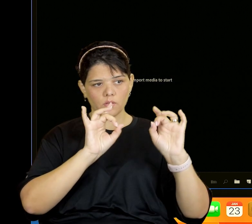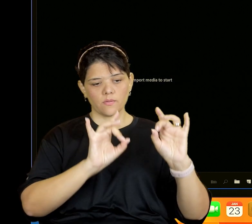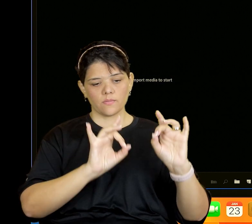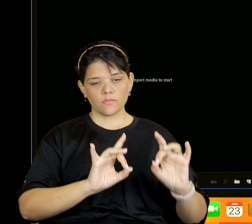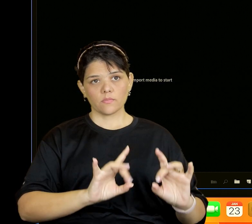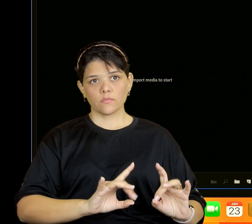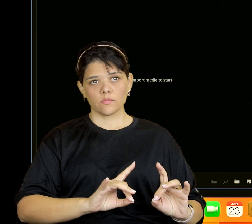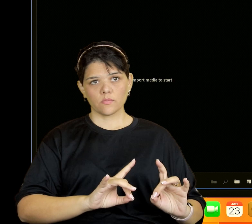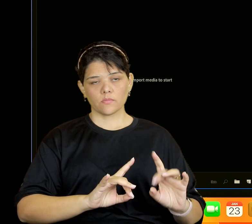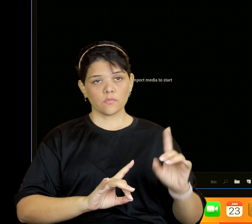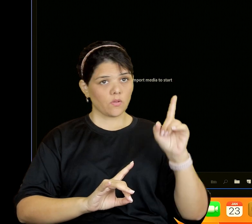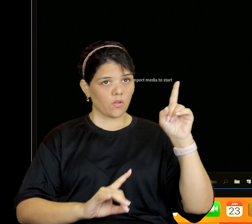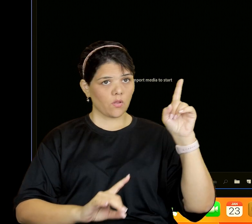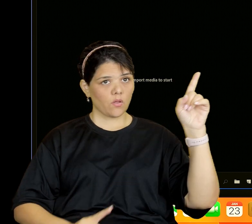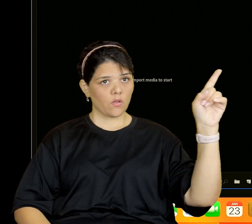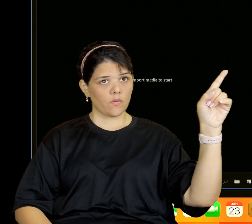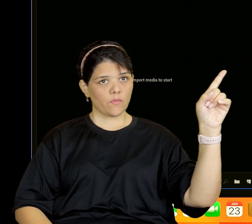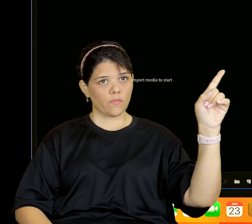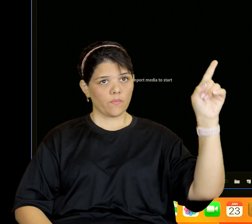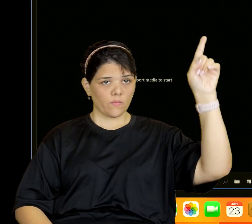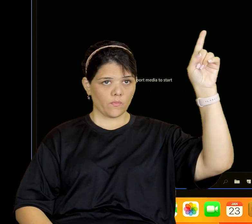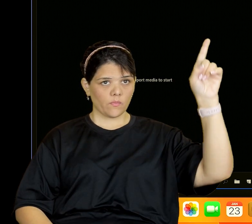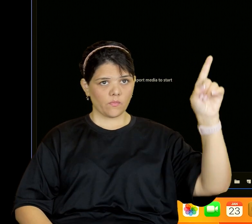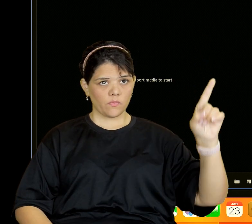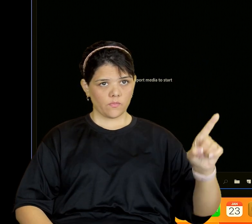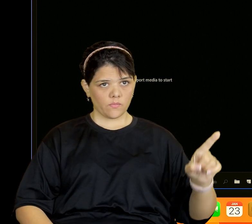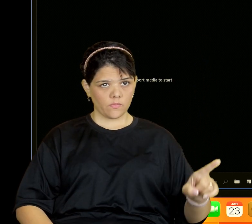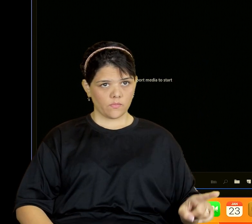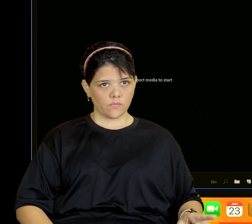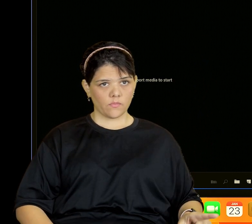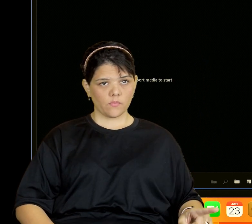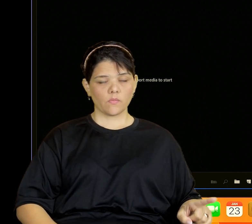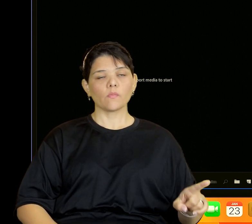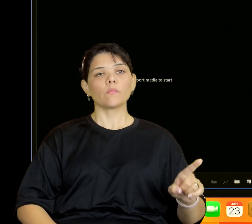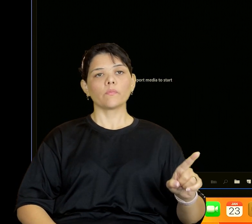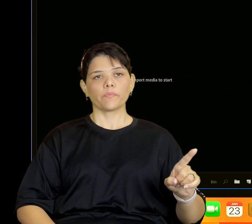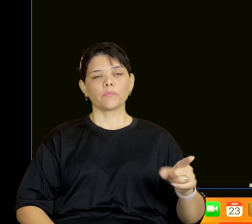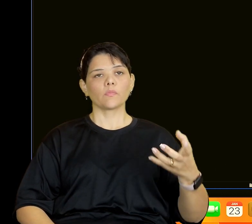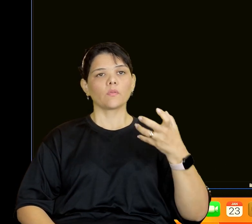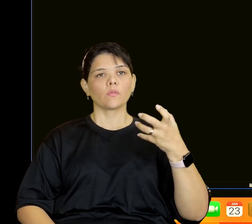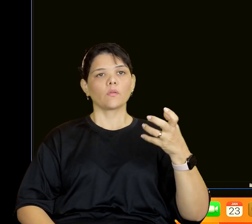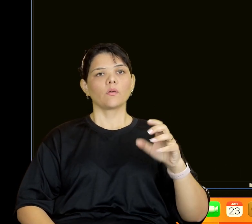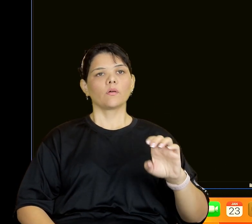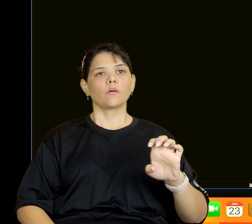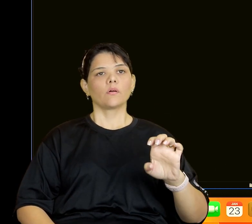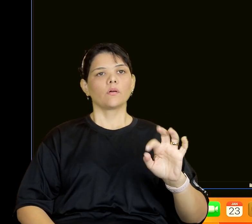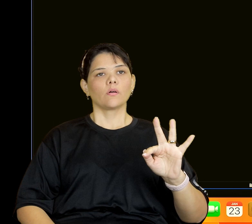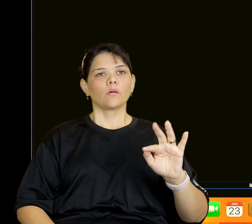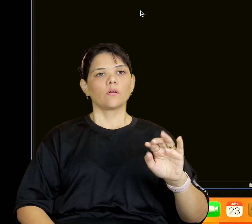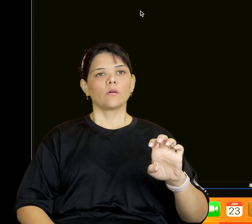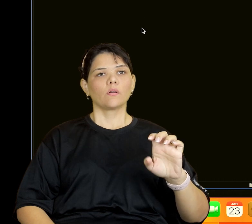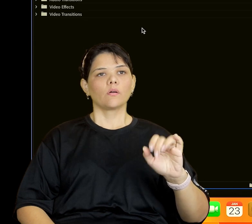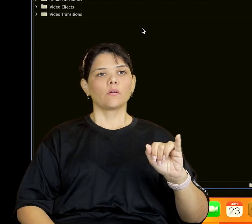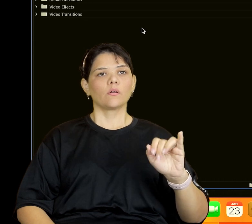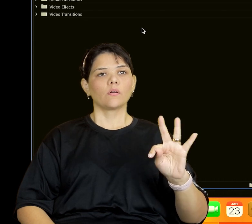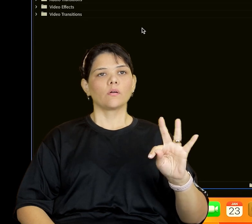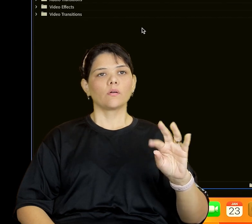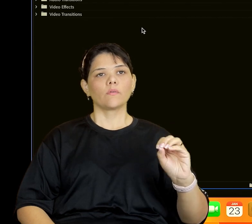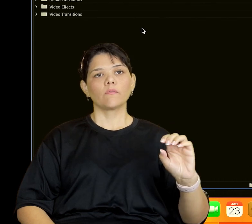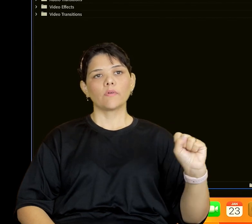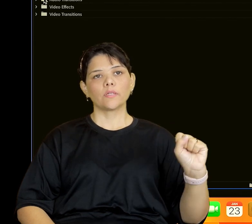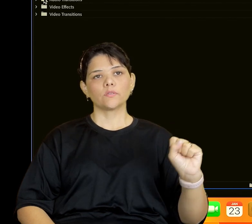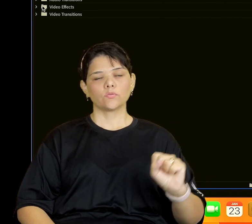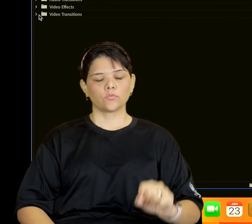a gente teria abas, a gente funciona com janelas. Então, eu quero os efeitos. Então, ele abriu aqui, efeitos,